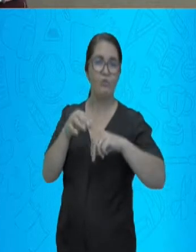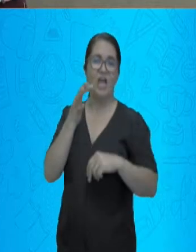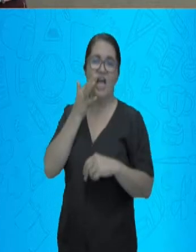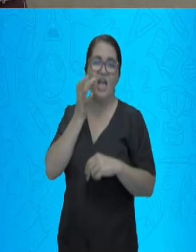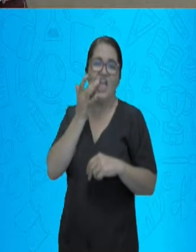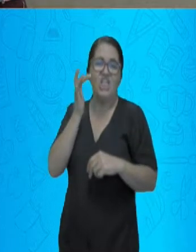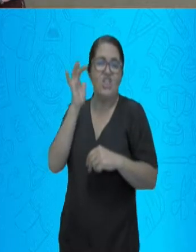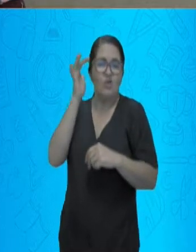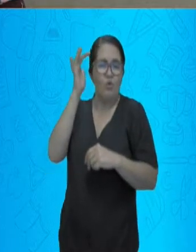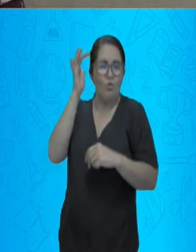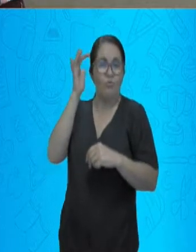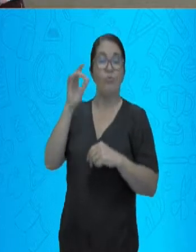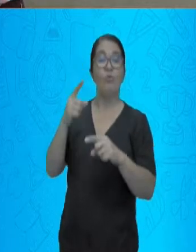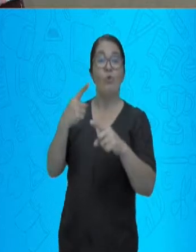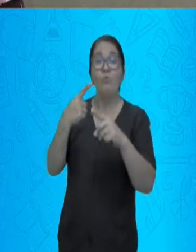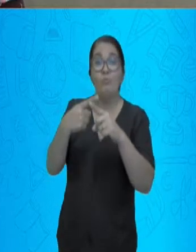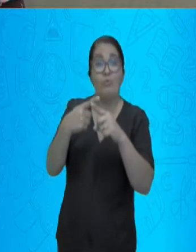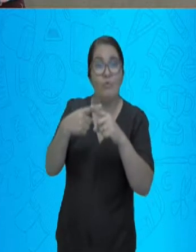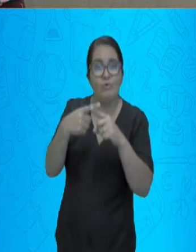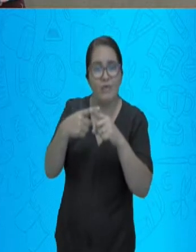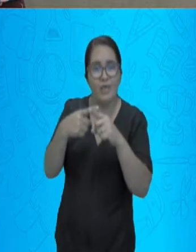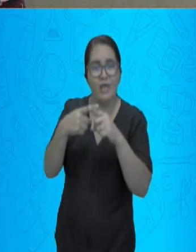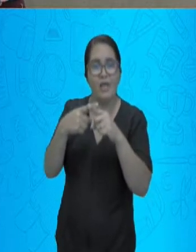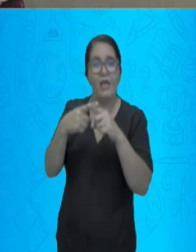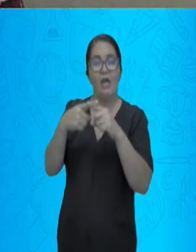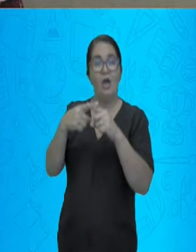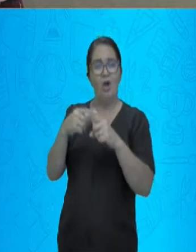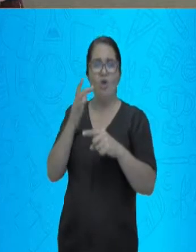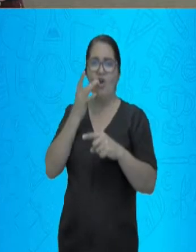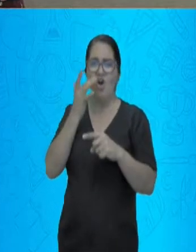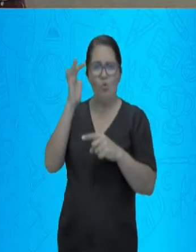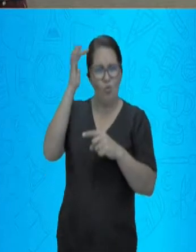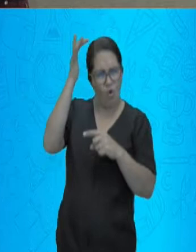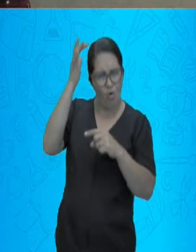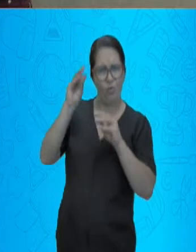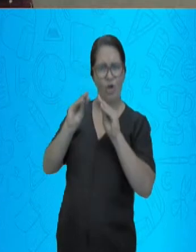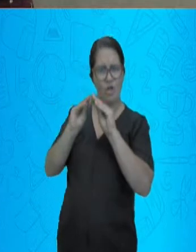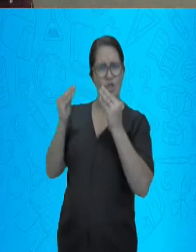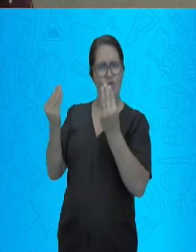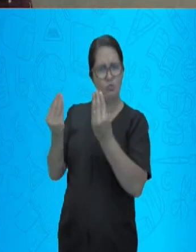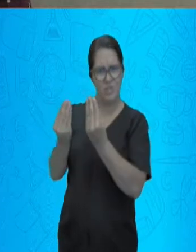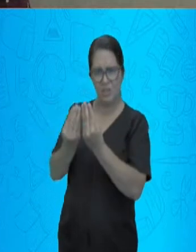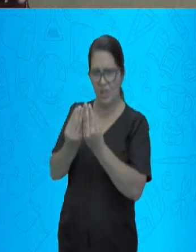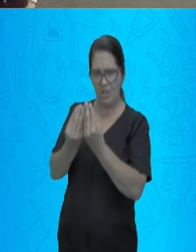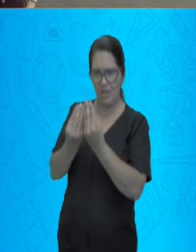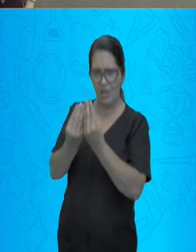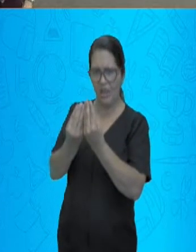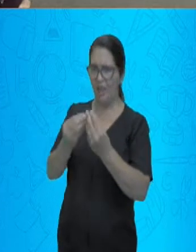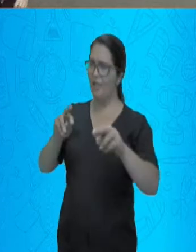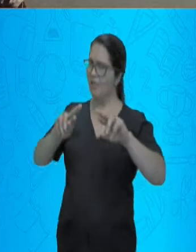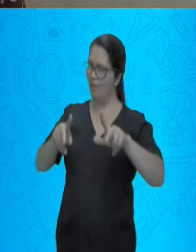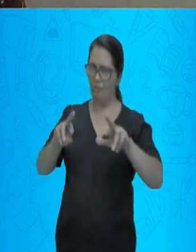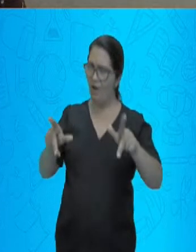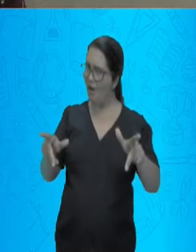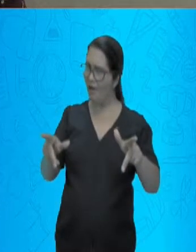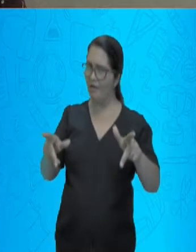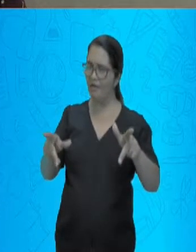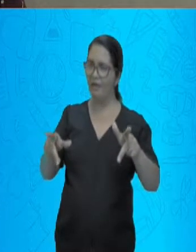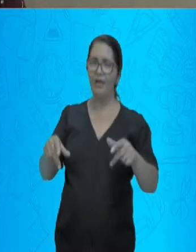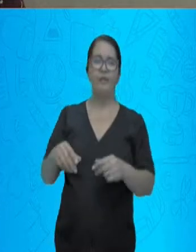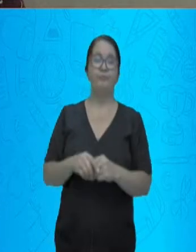porque ele não é uma substância, ele é uma mistura. Mas não fica triste,